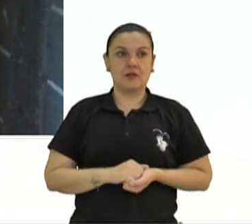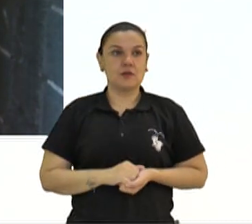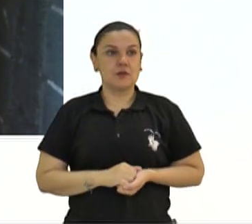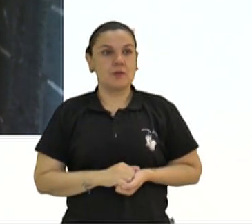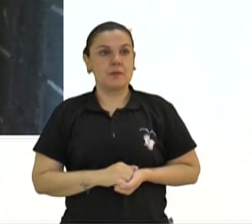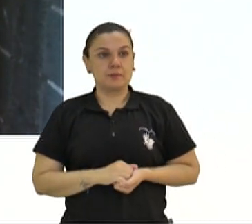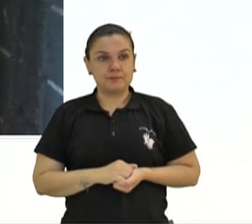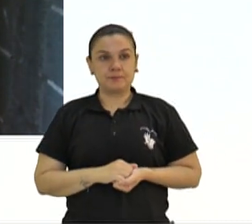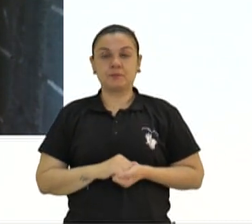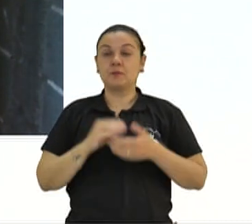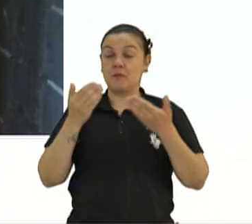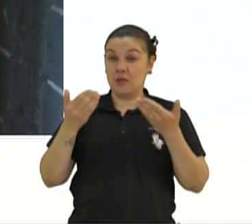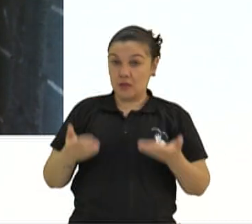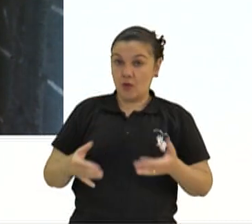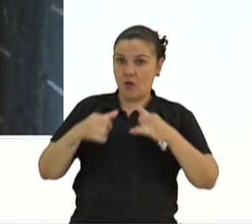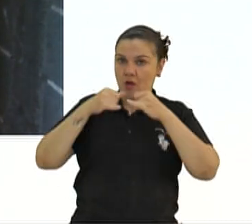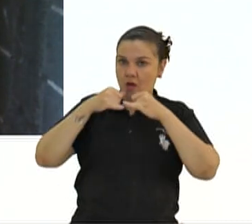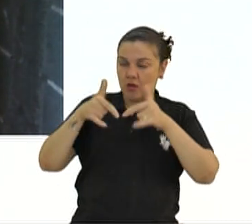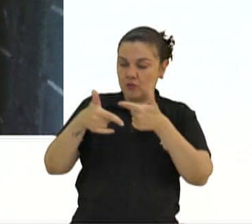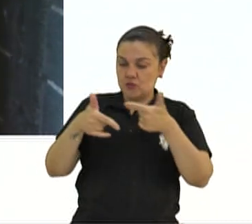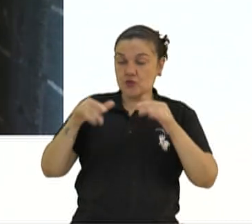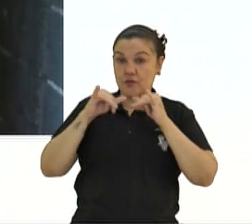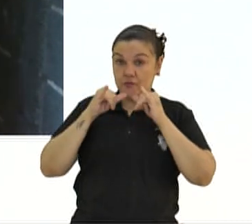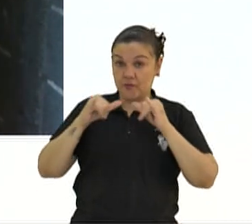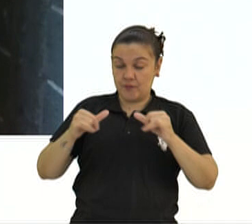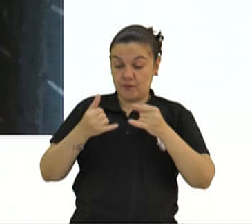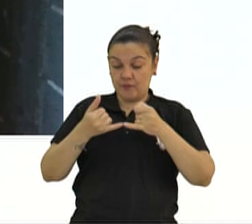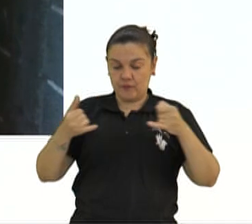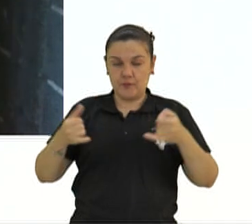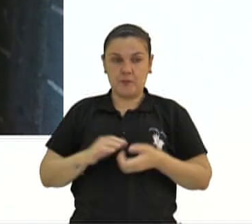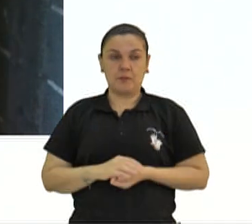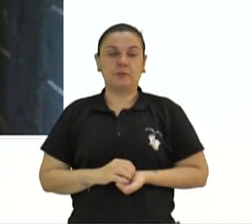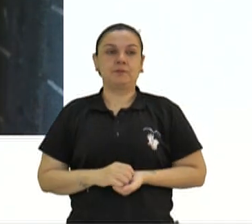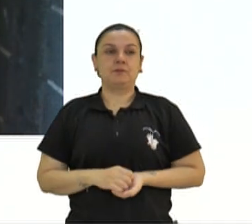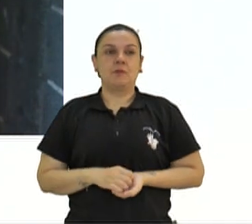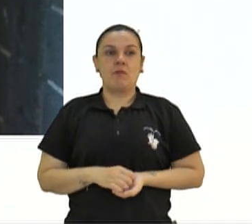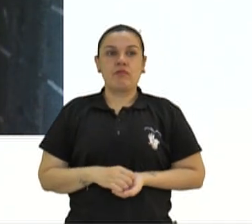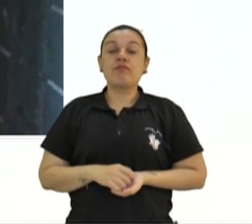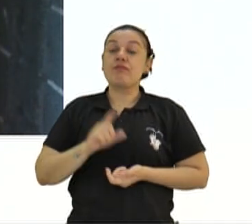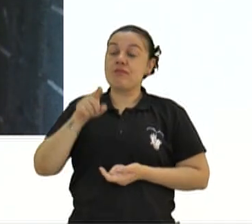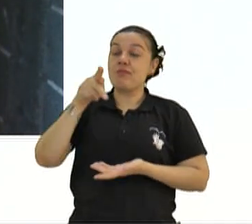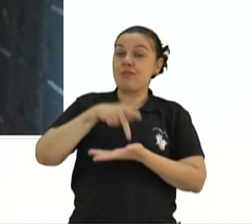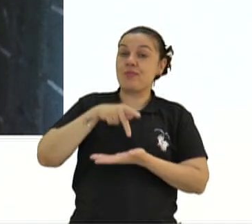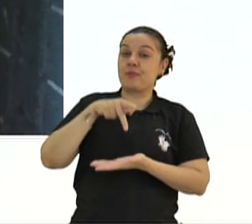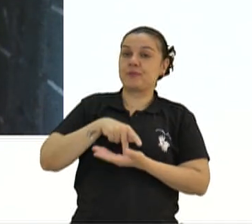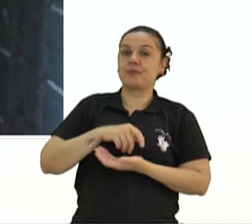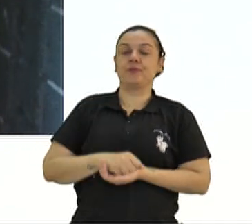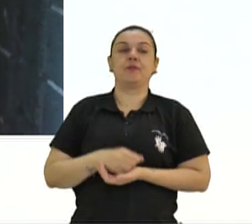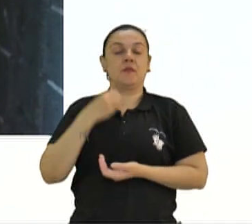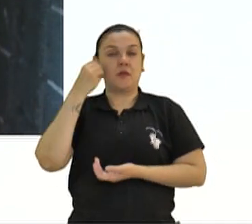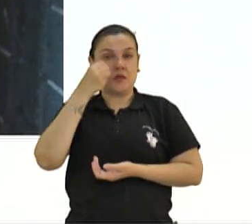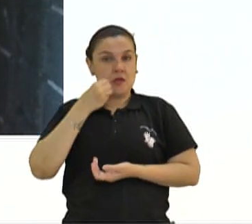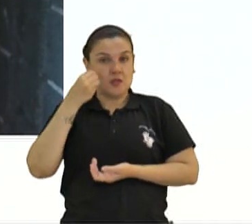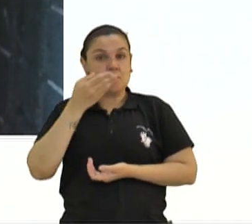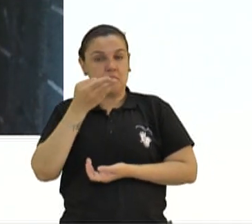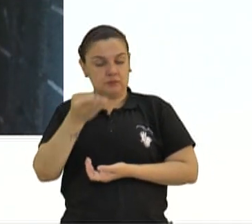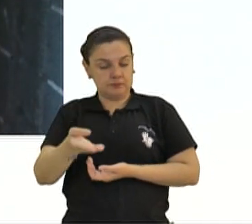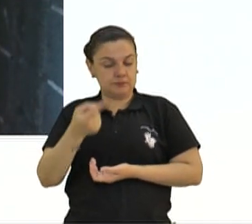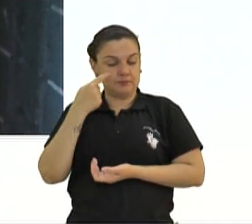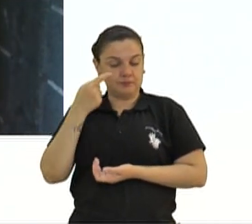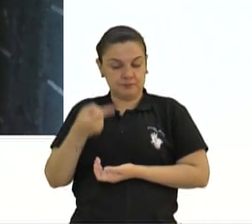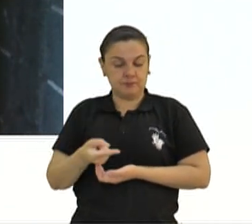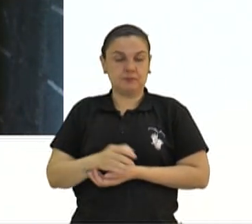era fornecer energia para o mundo sem fio, de forma gratuita. E ele realmente fez alguns experimentos, como a gente vai demonstrar